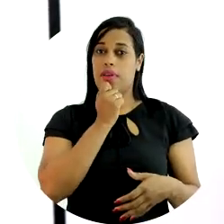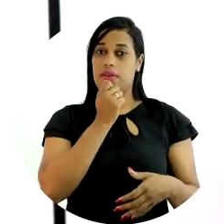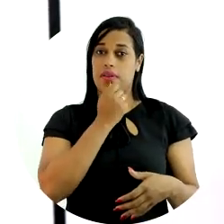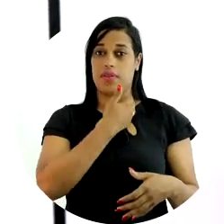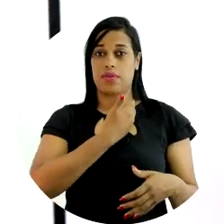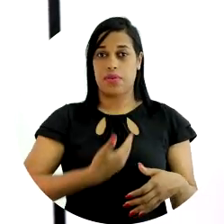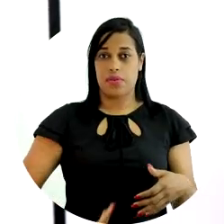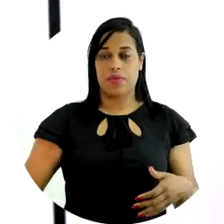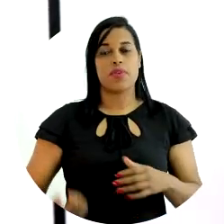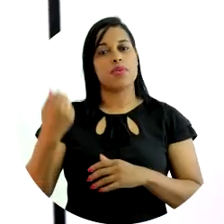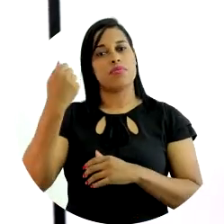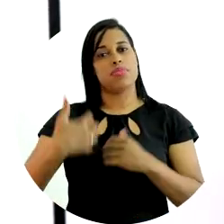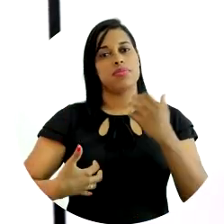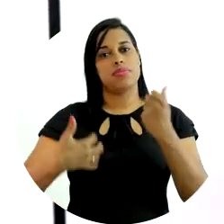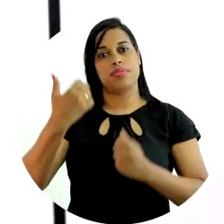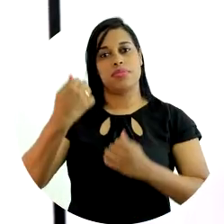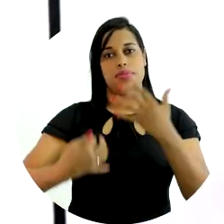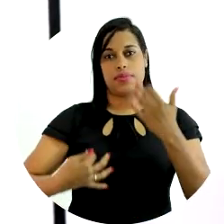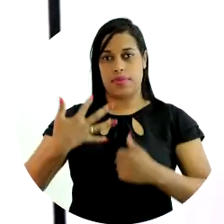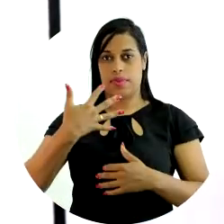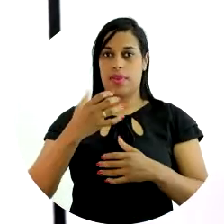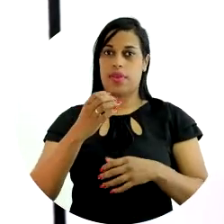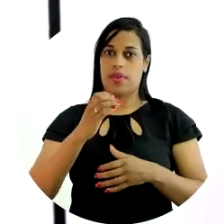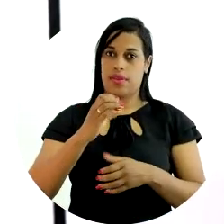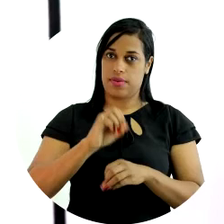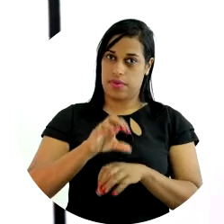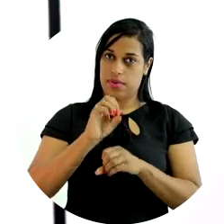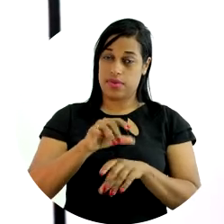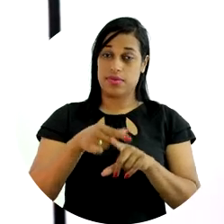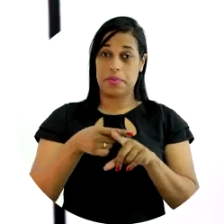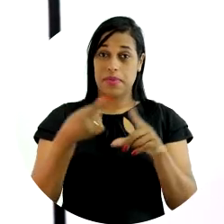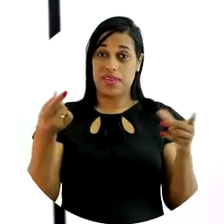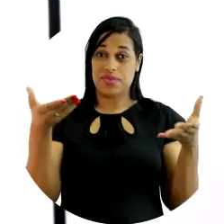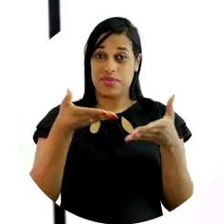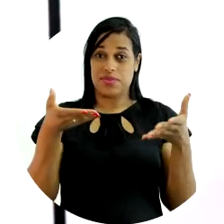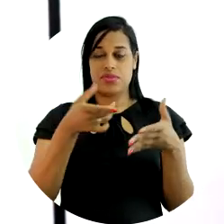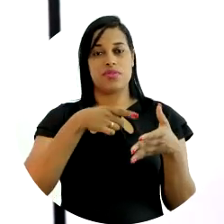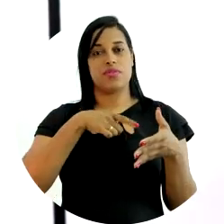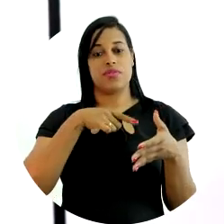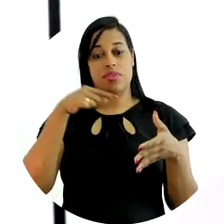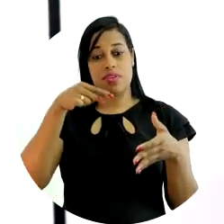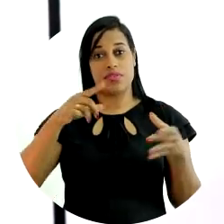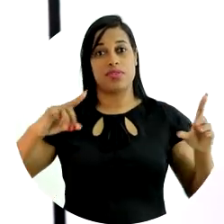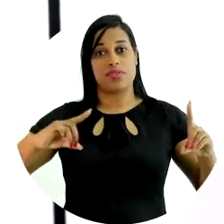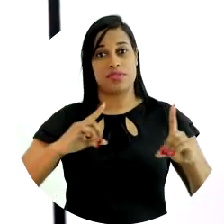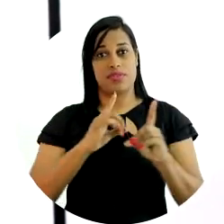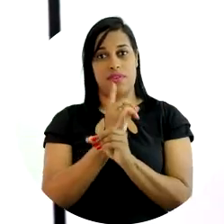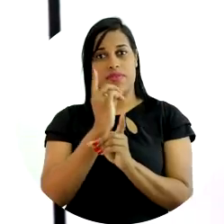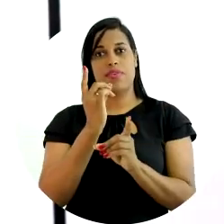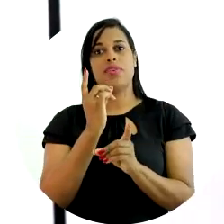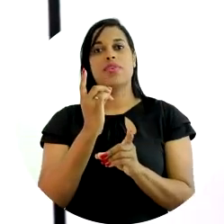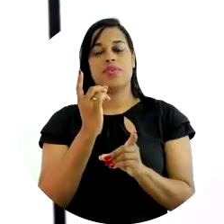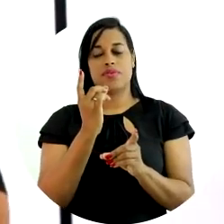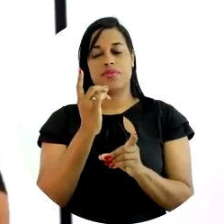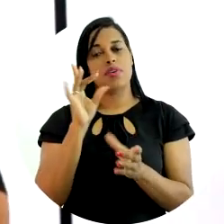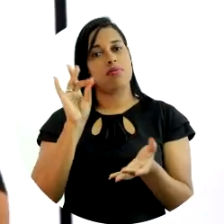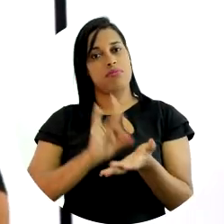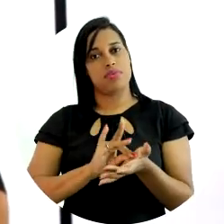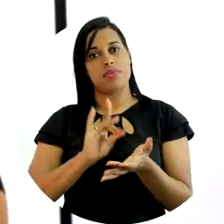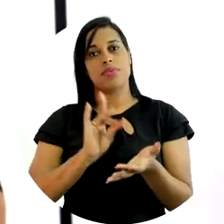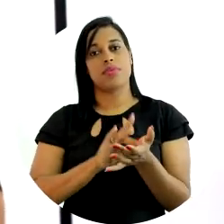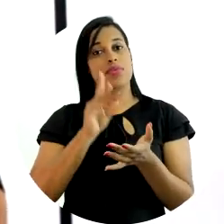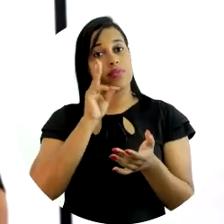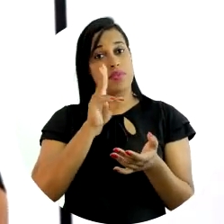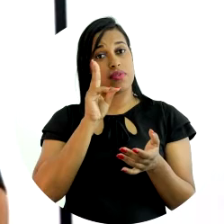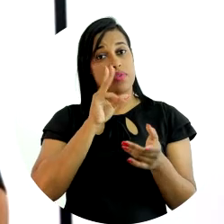é um governo que traz mais recursos para a educação, mas que hoje nós temos esses desafios, né?